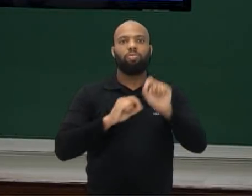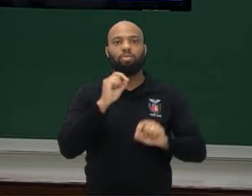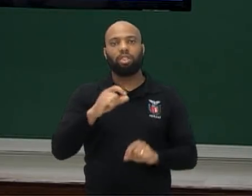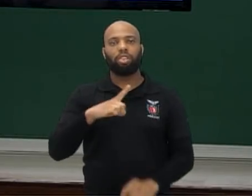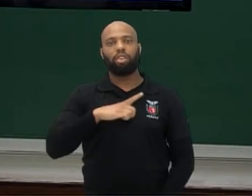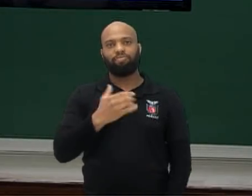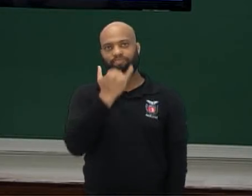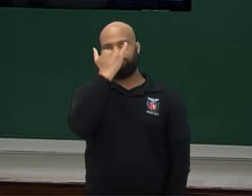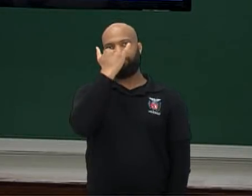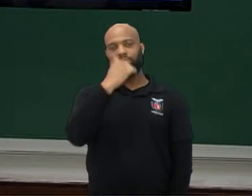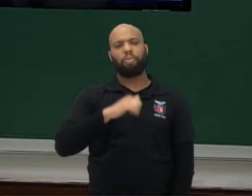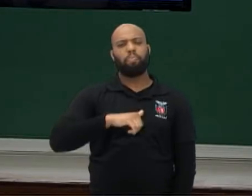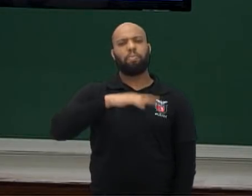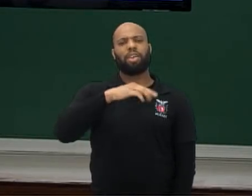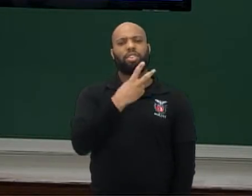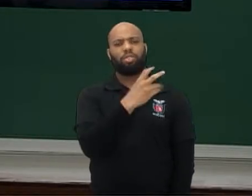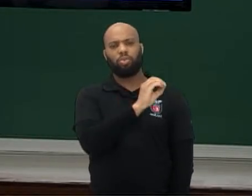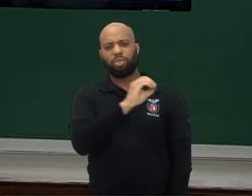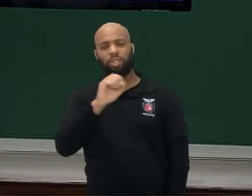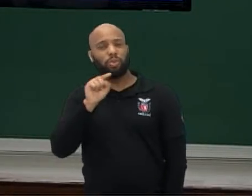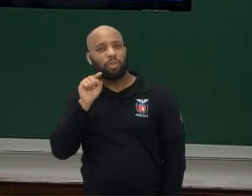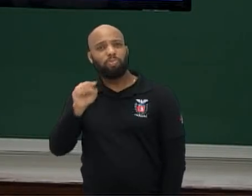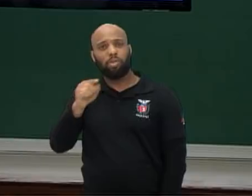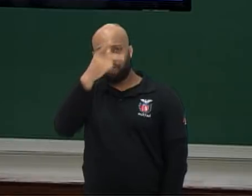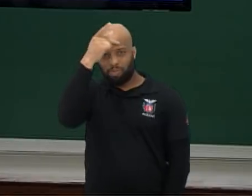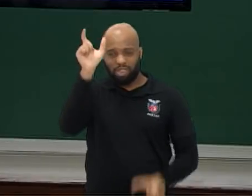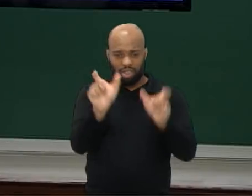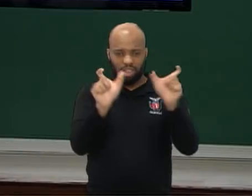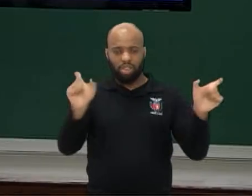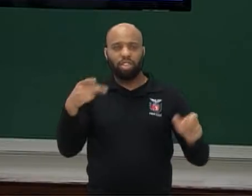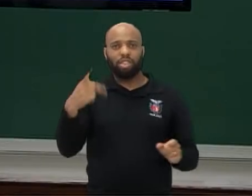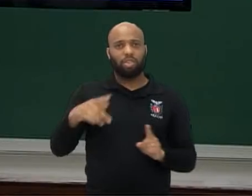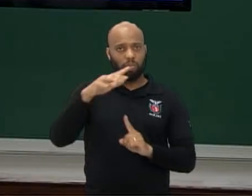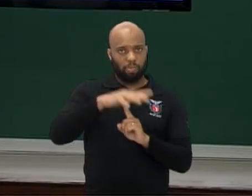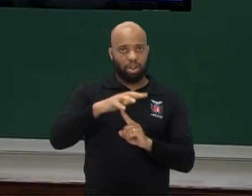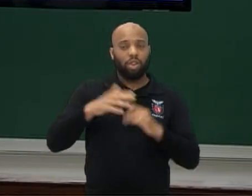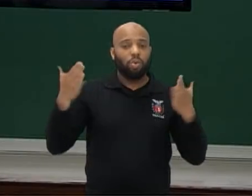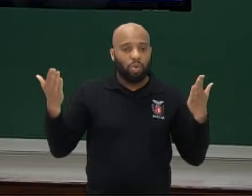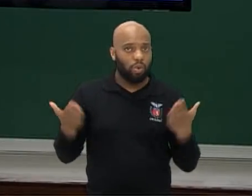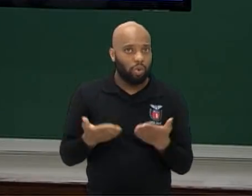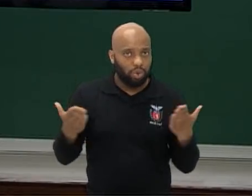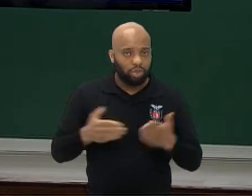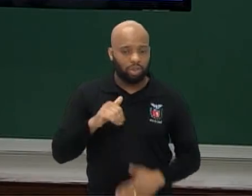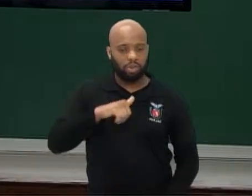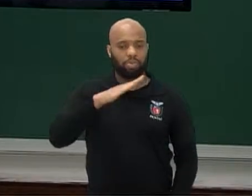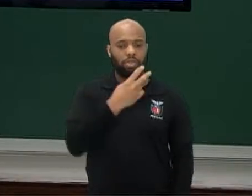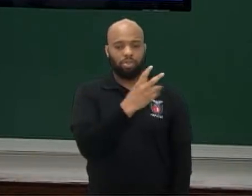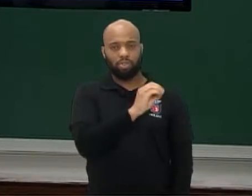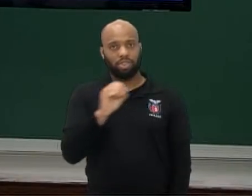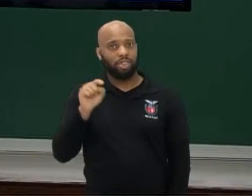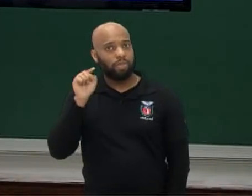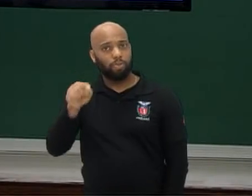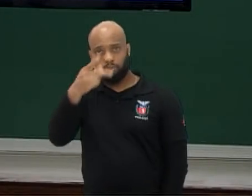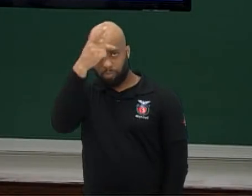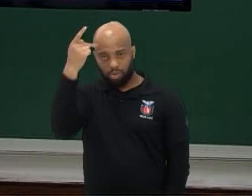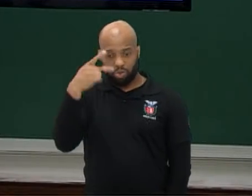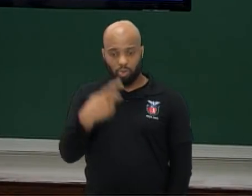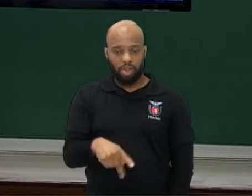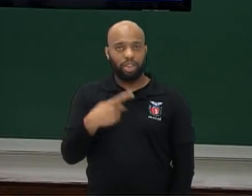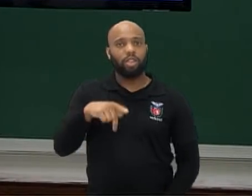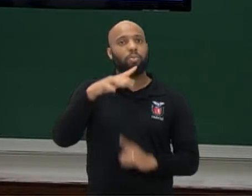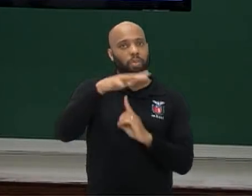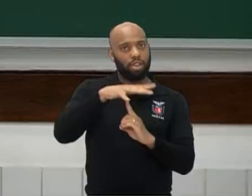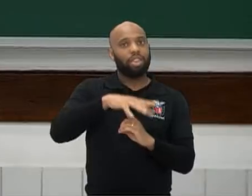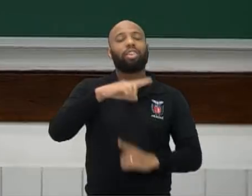afeta mais de 200 mil paranaenses. Hoje, atualmente, mais de 200 mil pessoas têm dengue no nosso